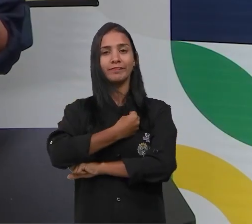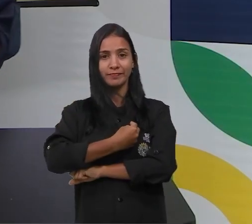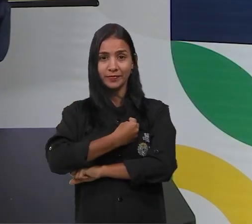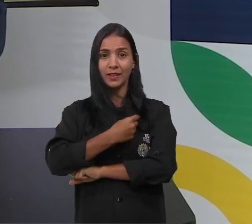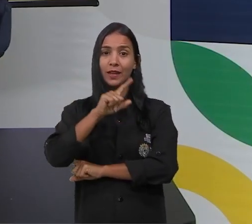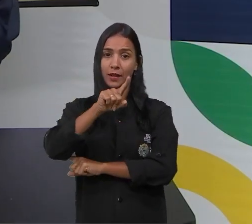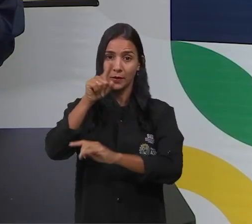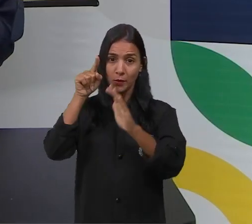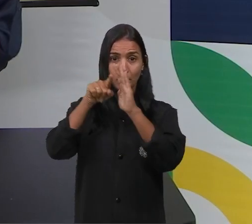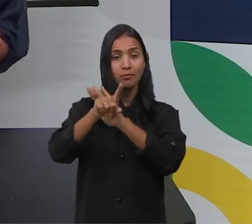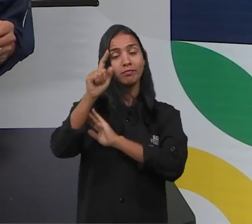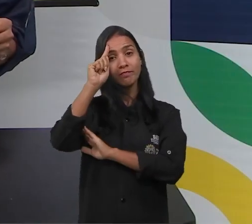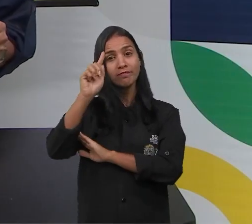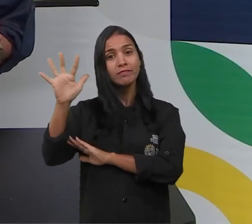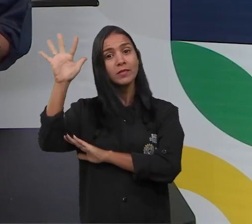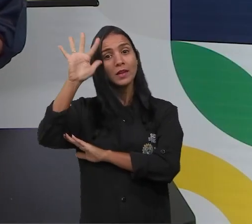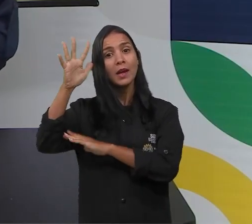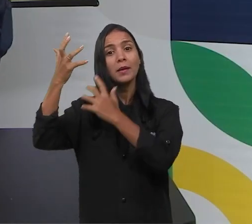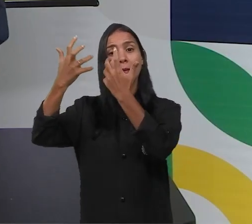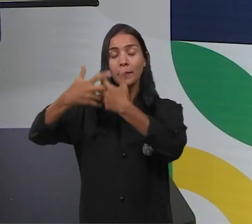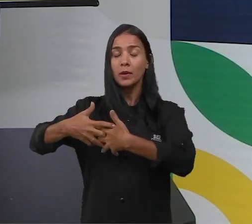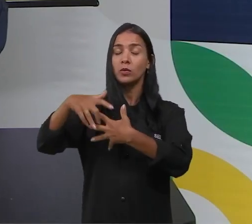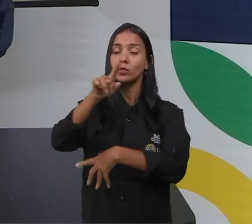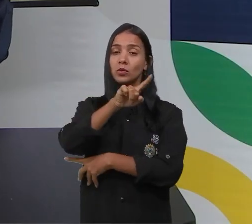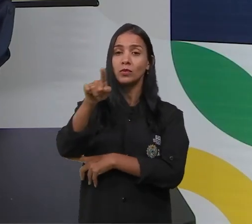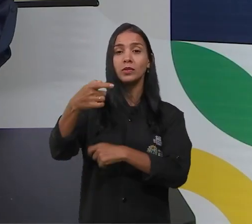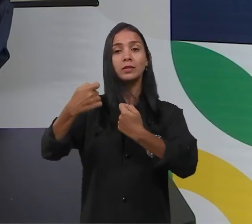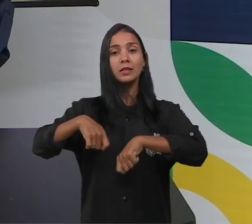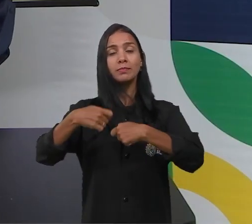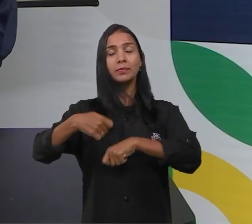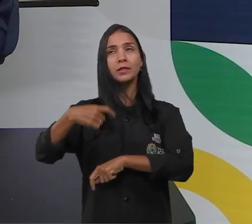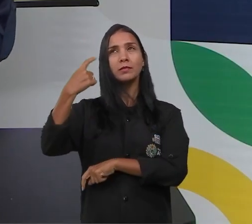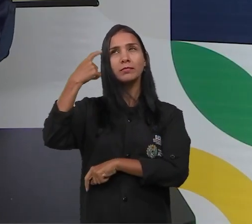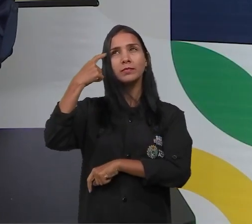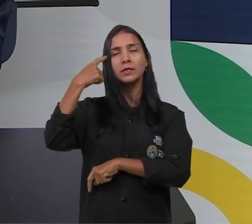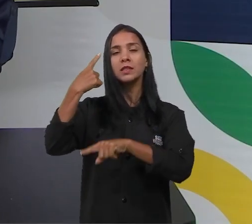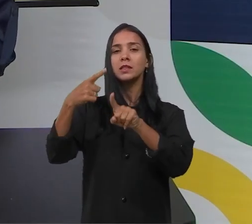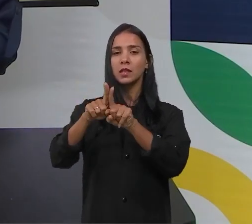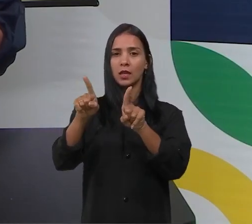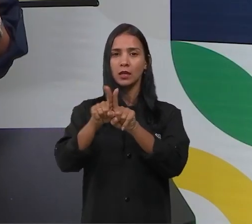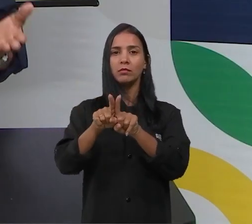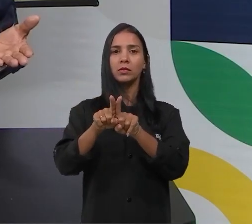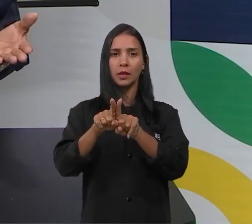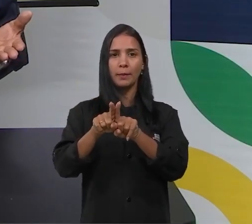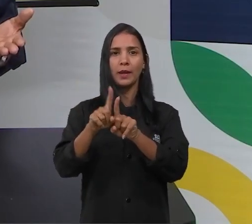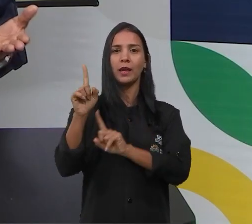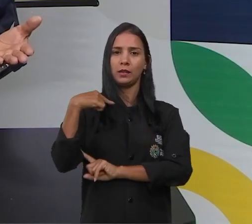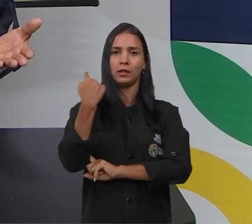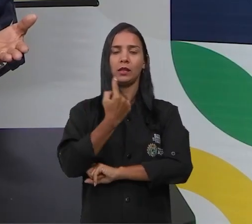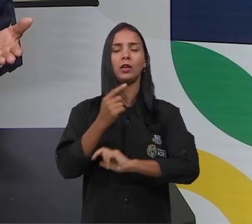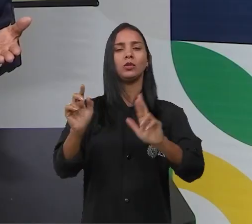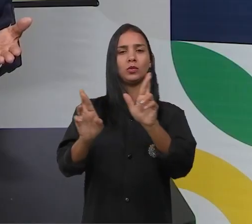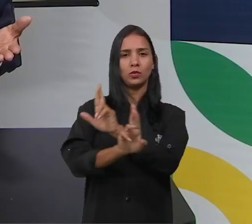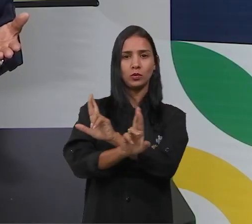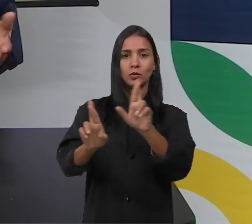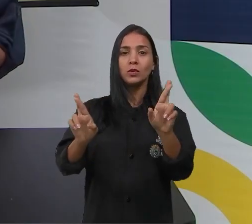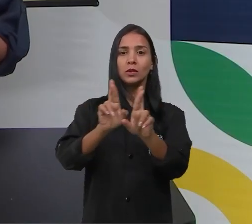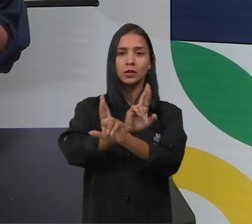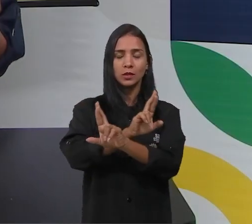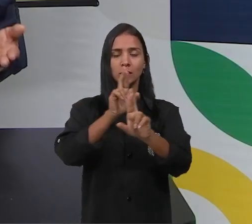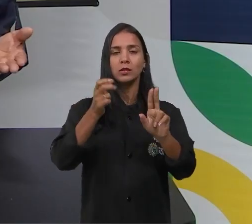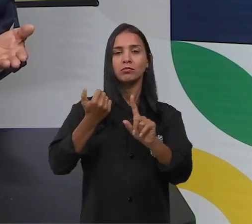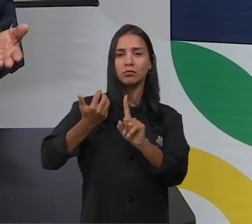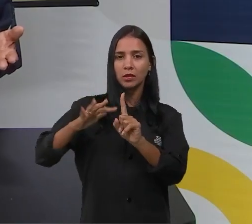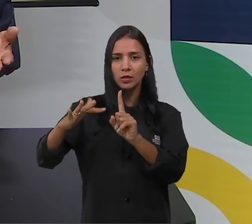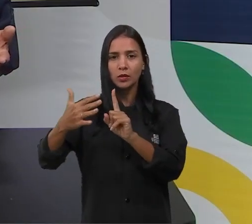é um questionamento muito sério que a gente precisa levar em consideração na nossa relação com a natureza,